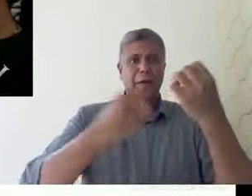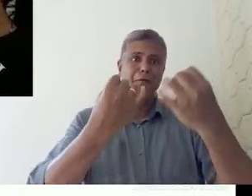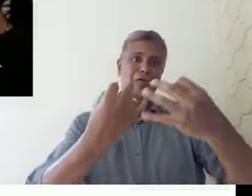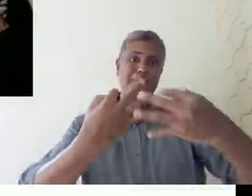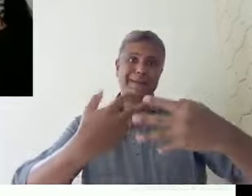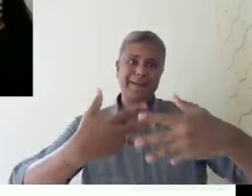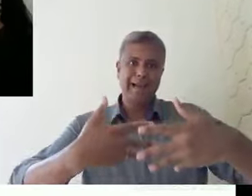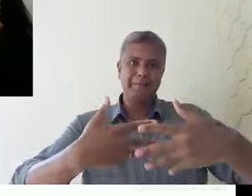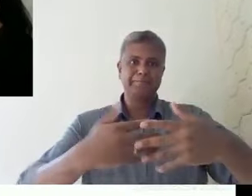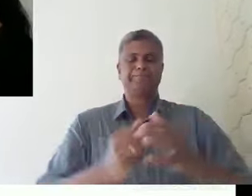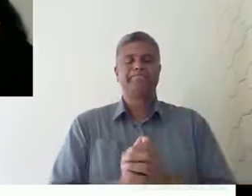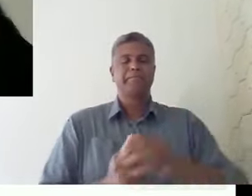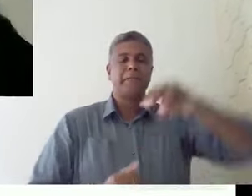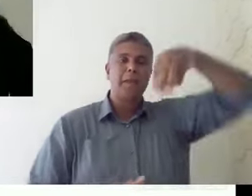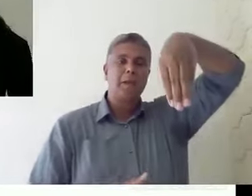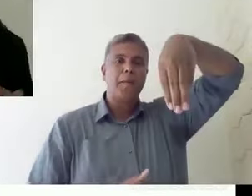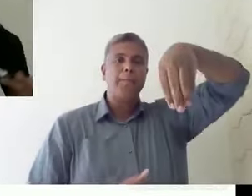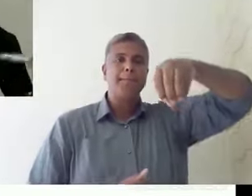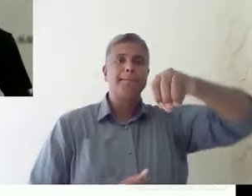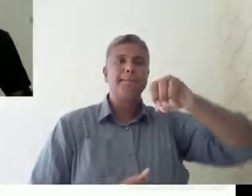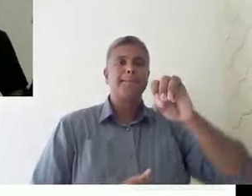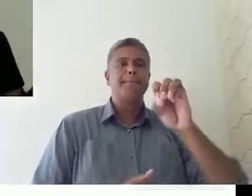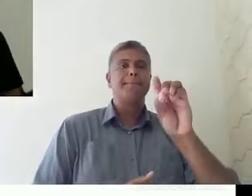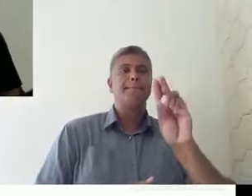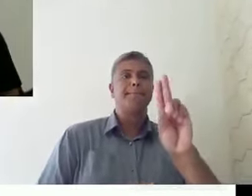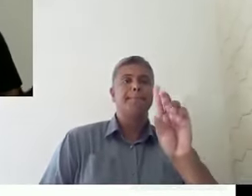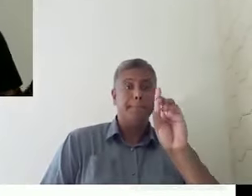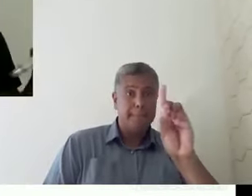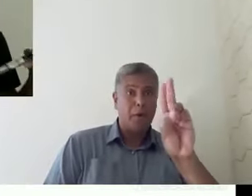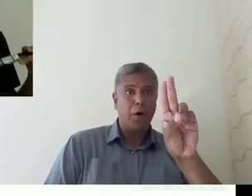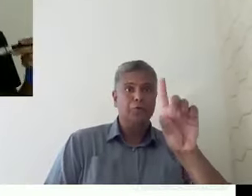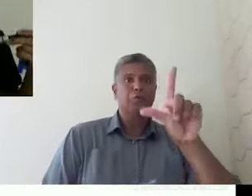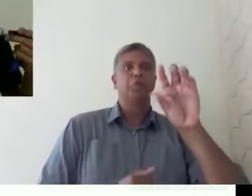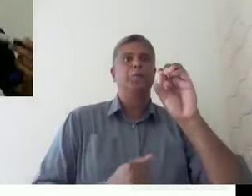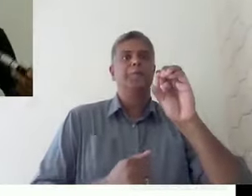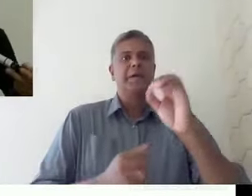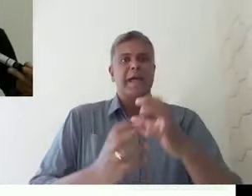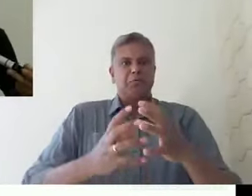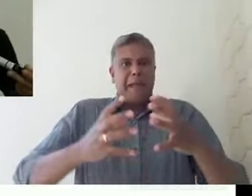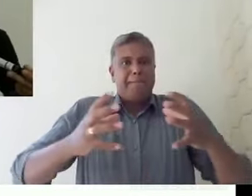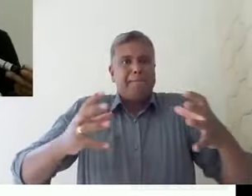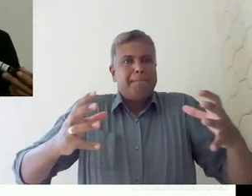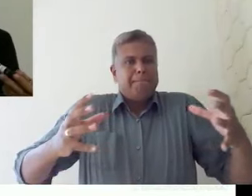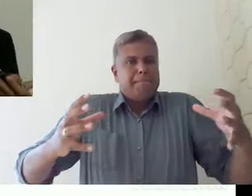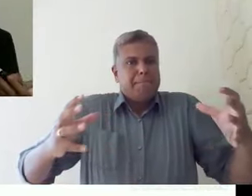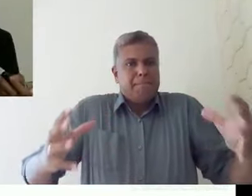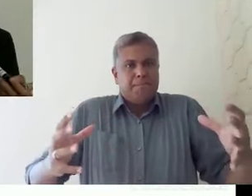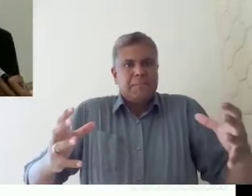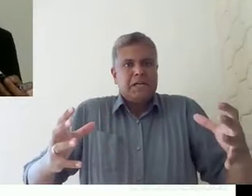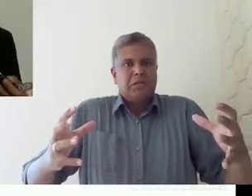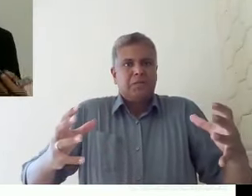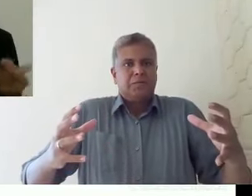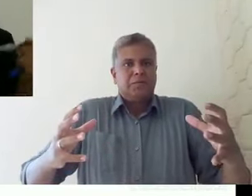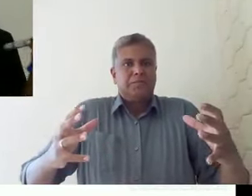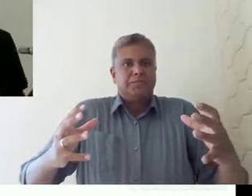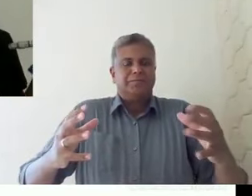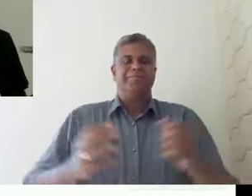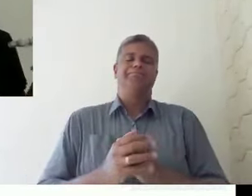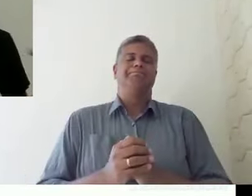dizer que o módulo ele é o tamanho, ele é a intensidade, ele é